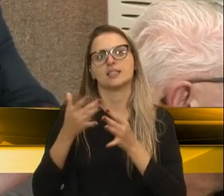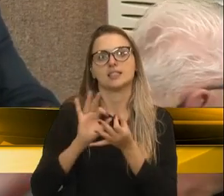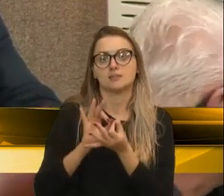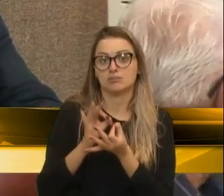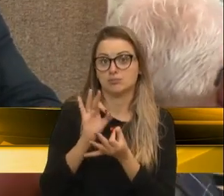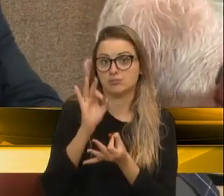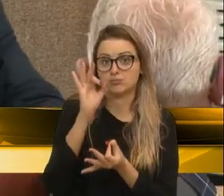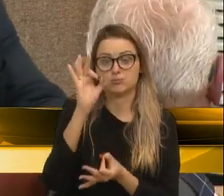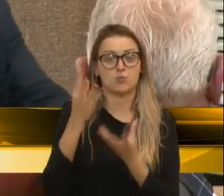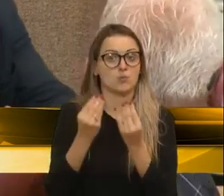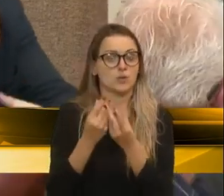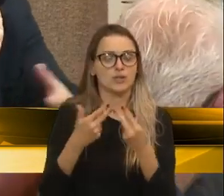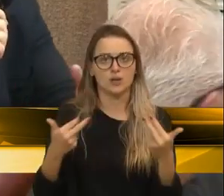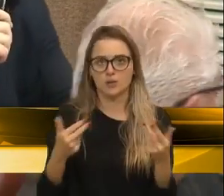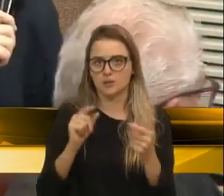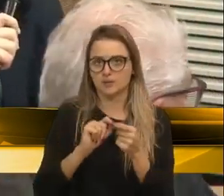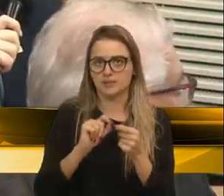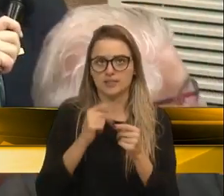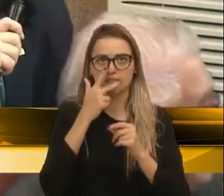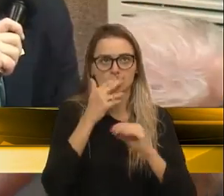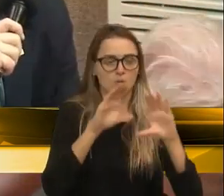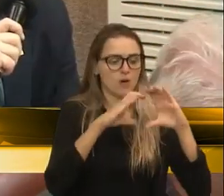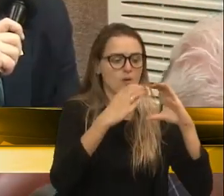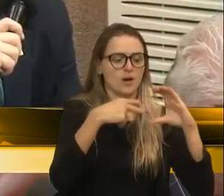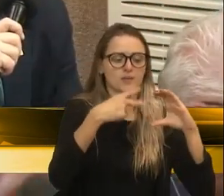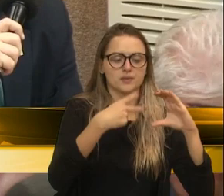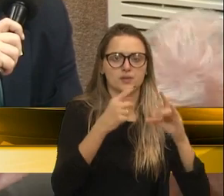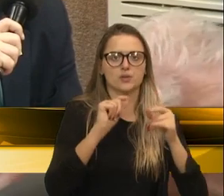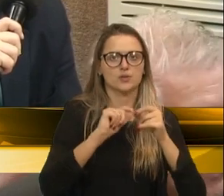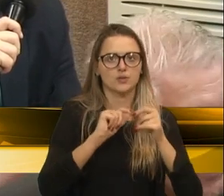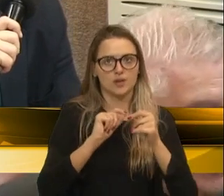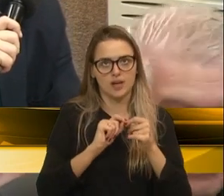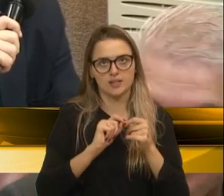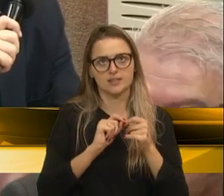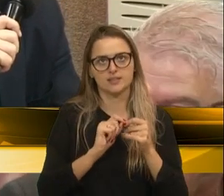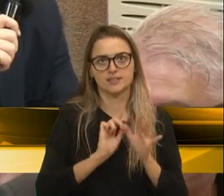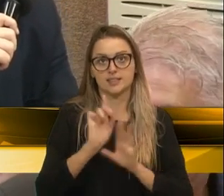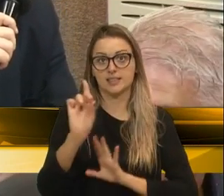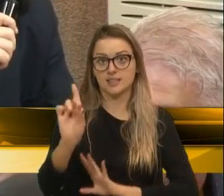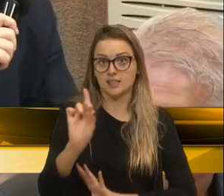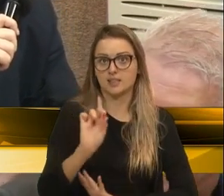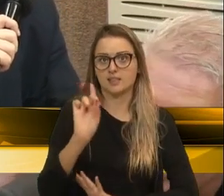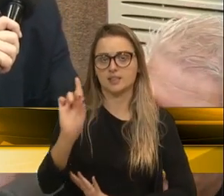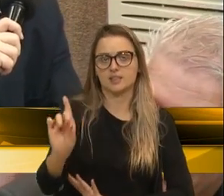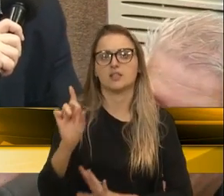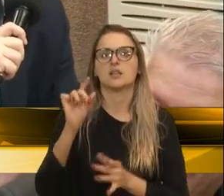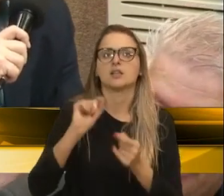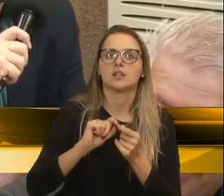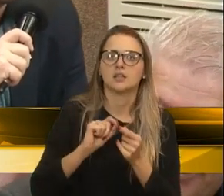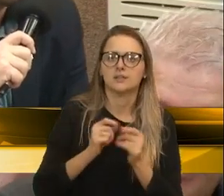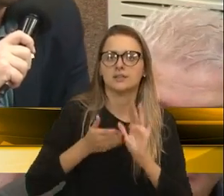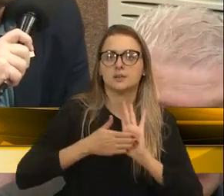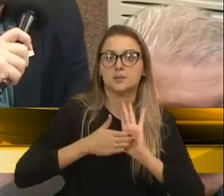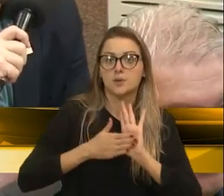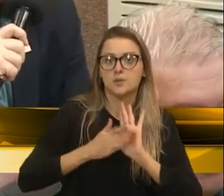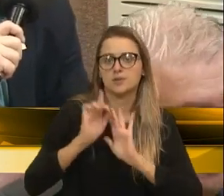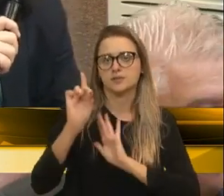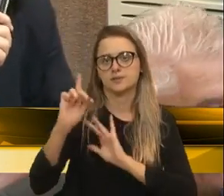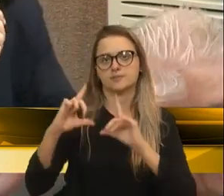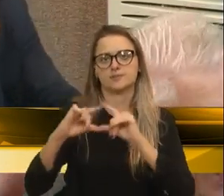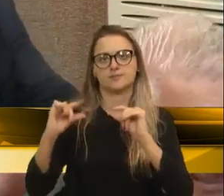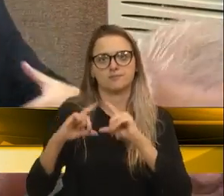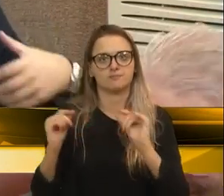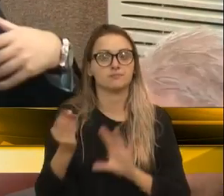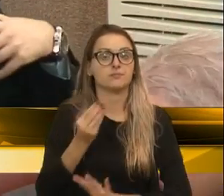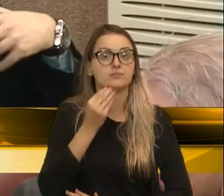bem feita, como a Câmara vem fazendo em Brasília nos últimos tempos, de fazer agendas propositivas em Brasília. É